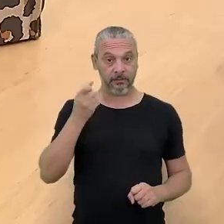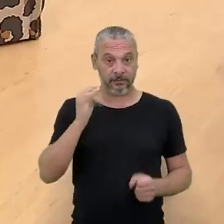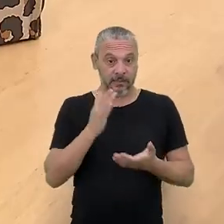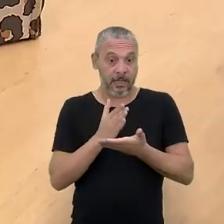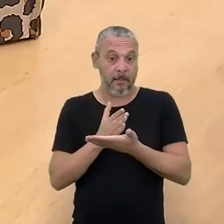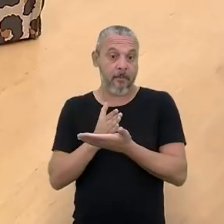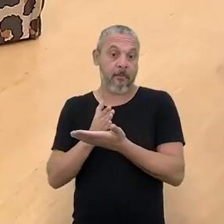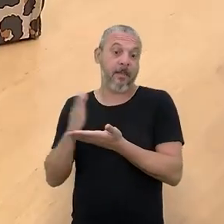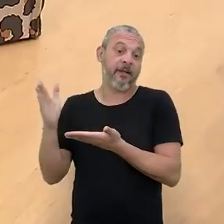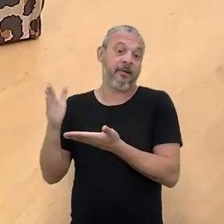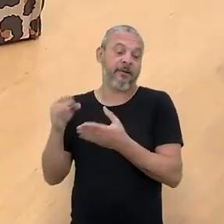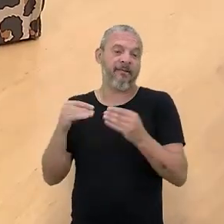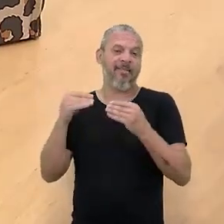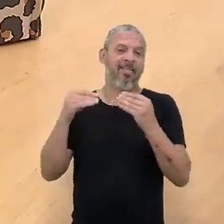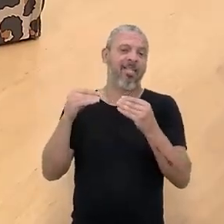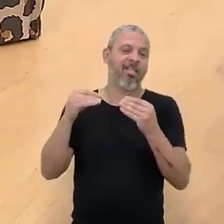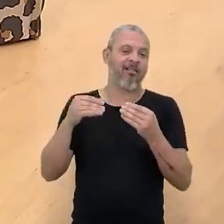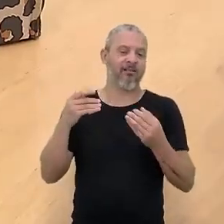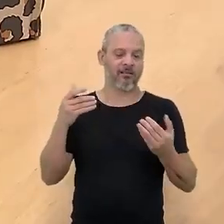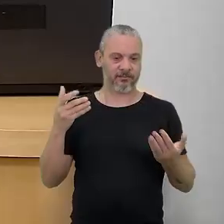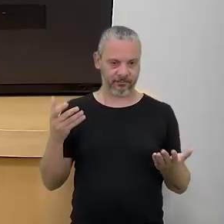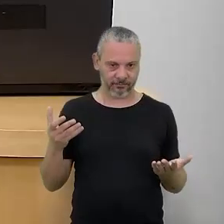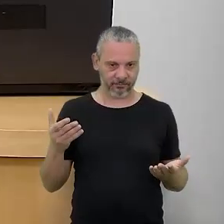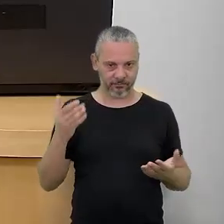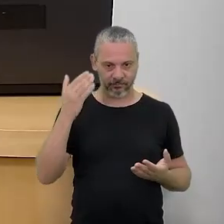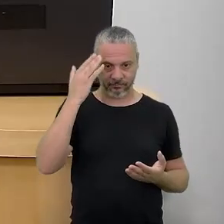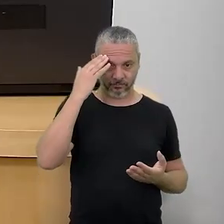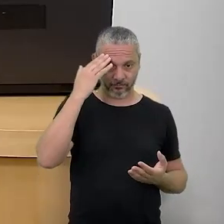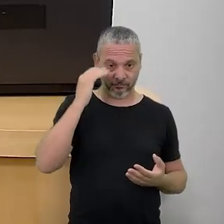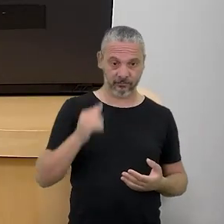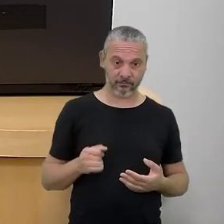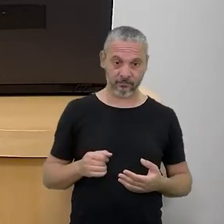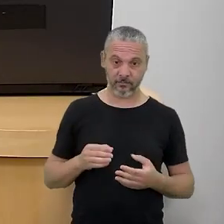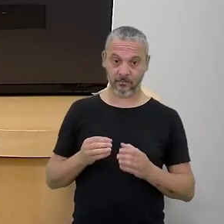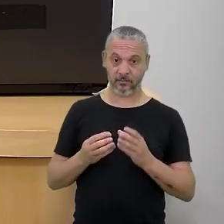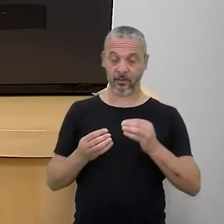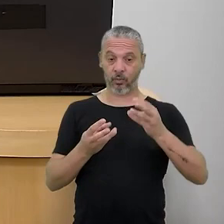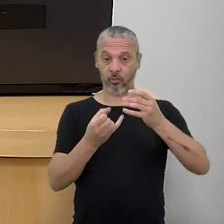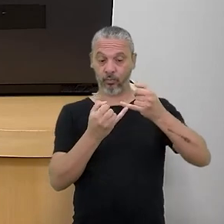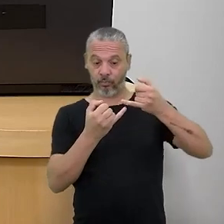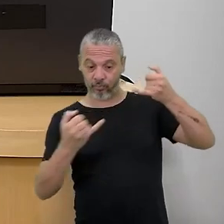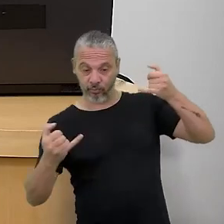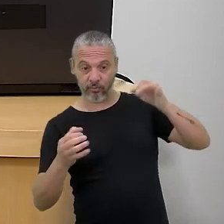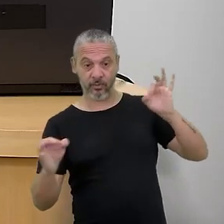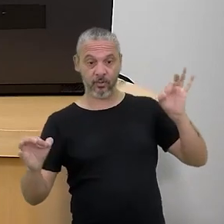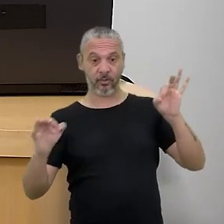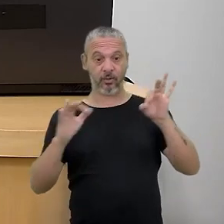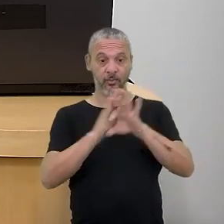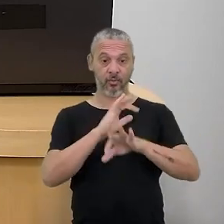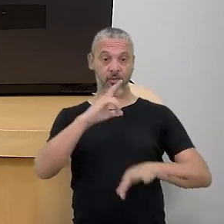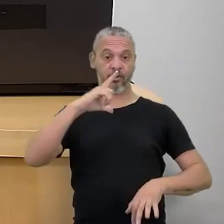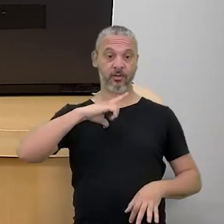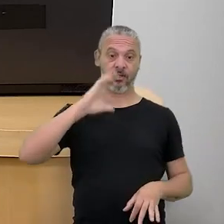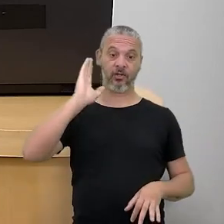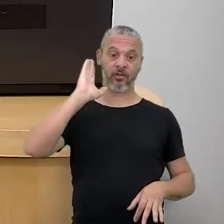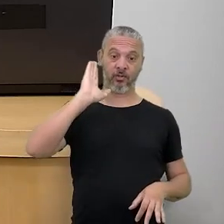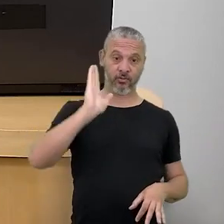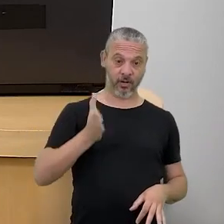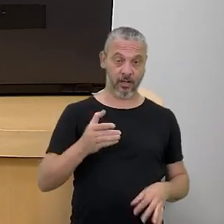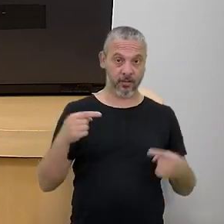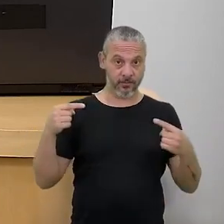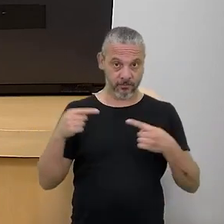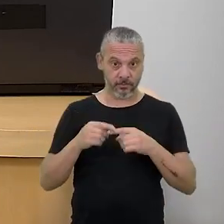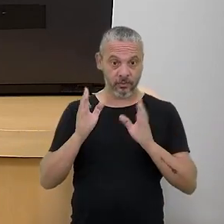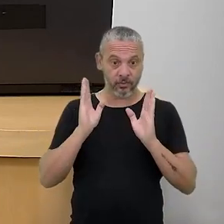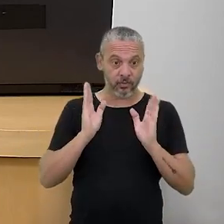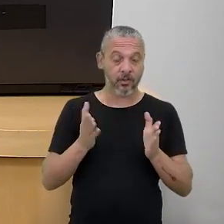eu faço um pouco maior, esse servomotor ele entra para dentro da caixa, não é isso que a gente quer. Pegou a fiação daqui por baixo, passou por cima,